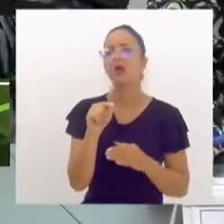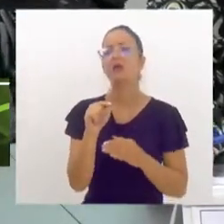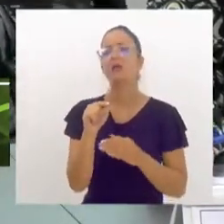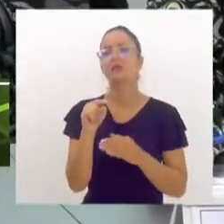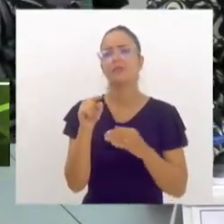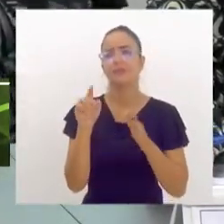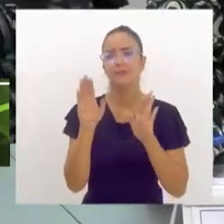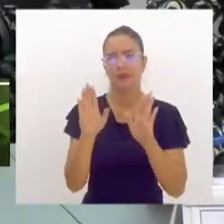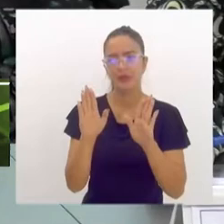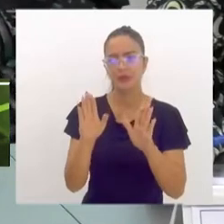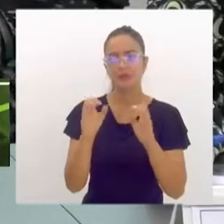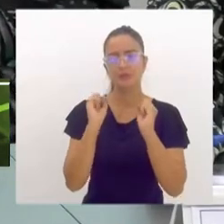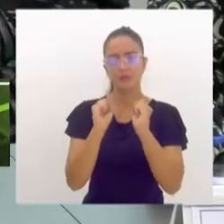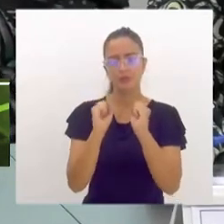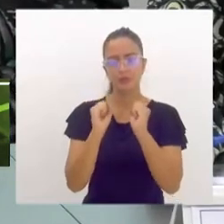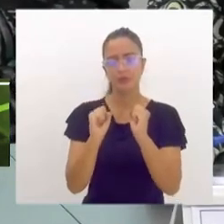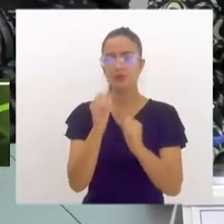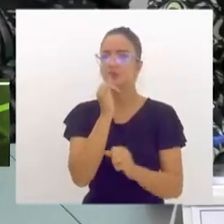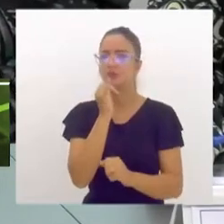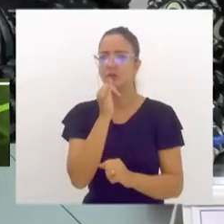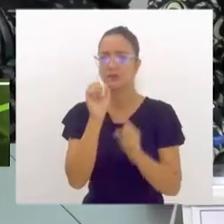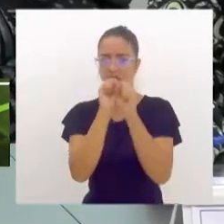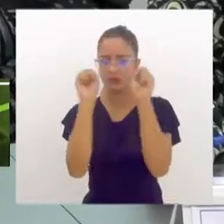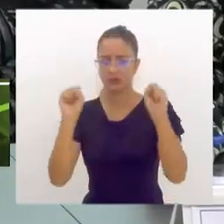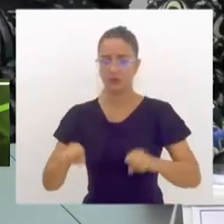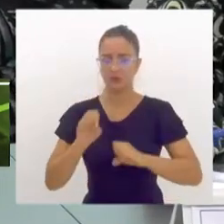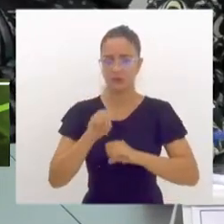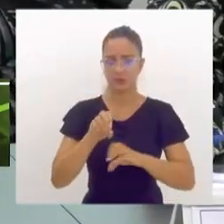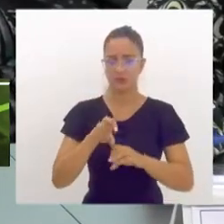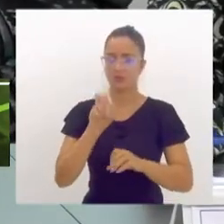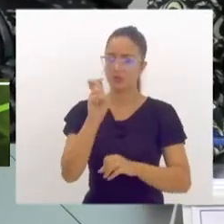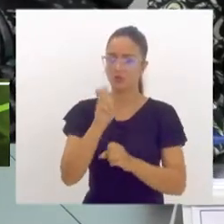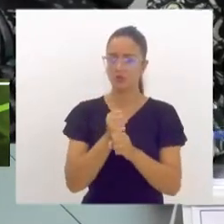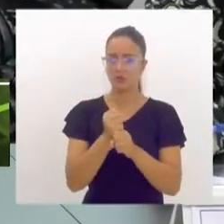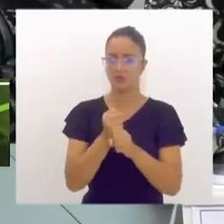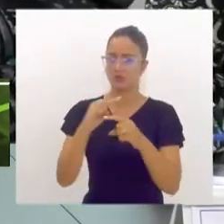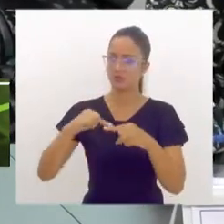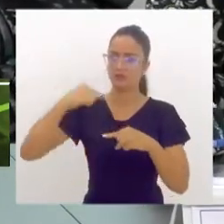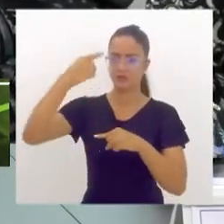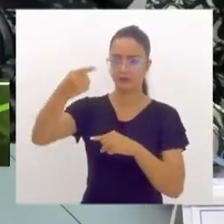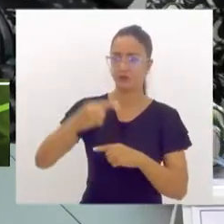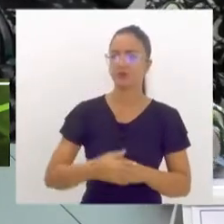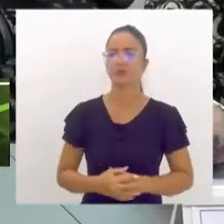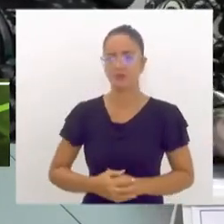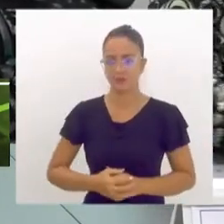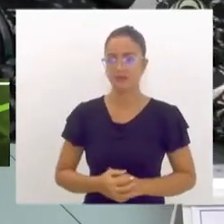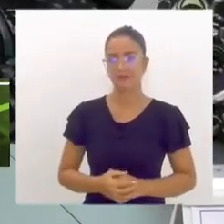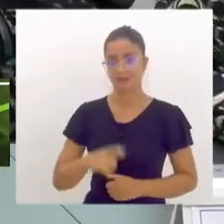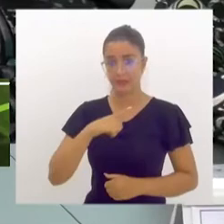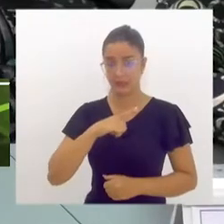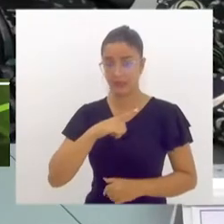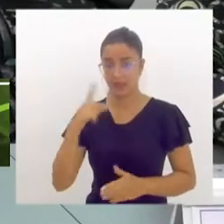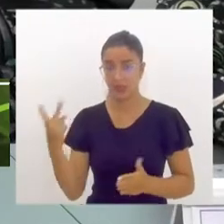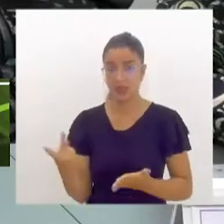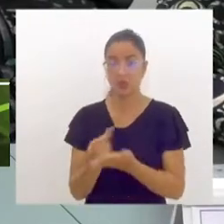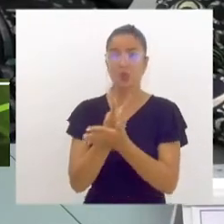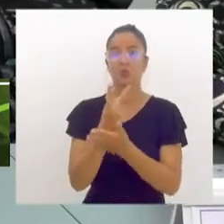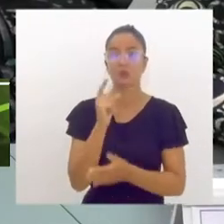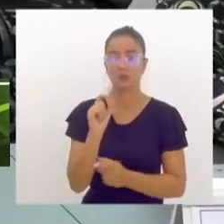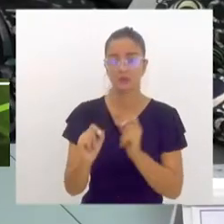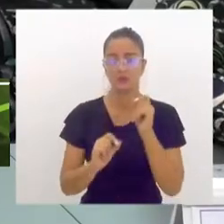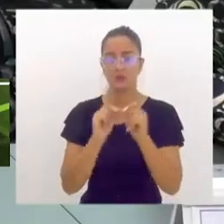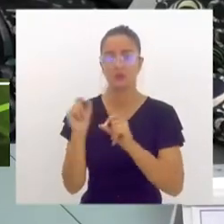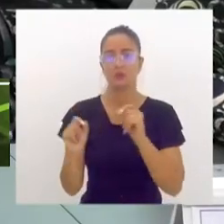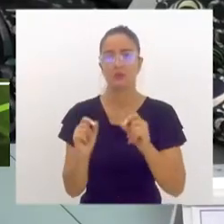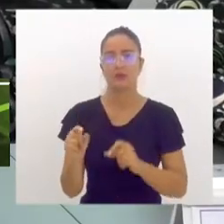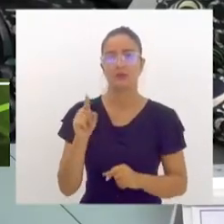funcionando, possam atuar no sistema de ensino nos 5 anos seguintes. Nós tivemos um caso bastante emblemático, que foi